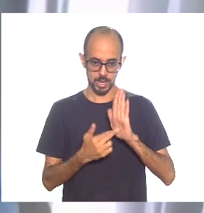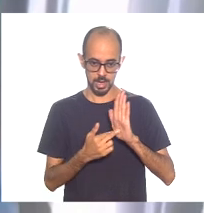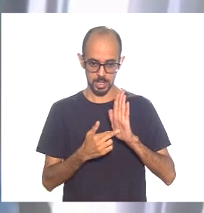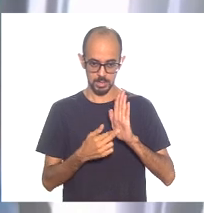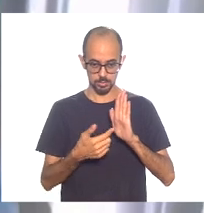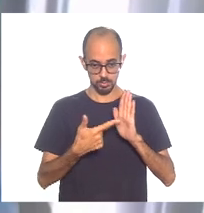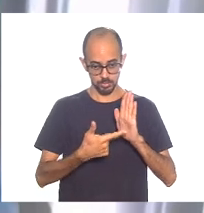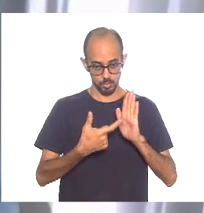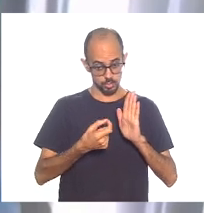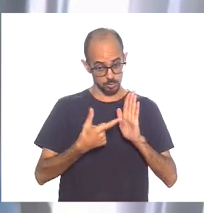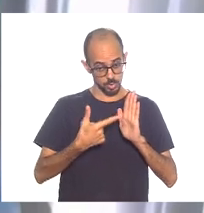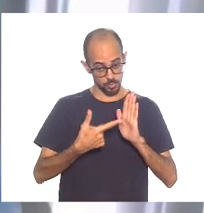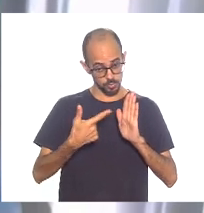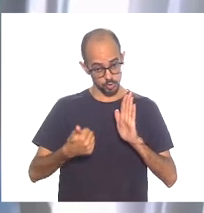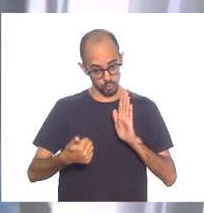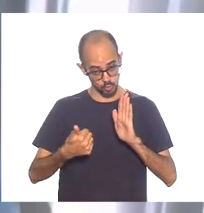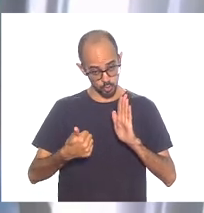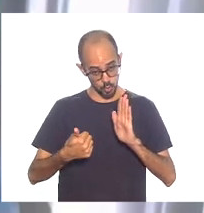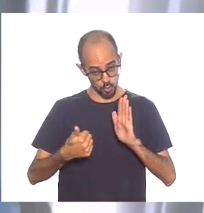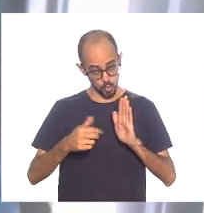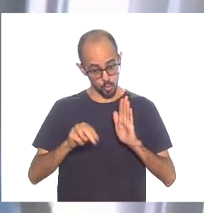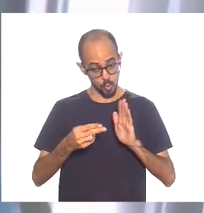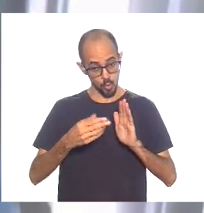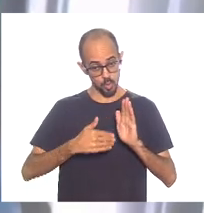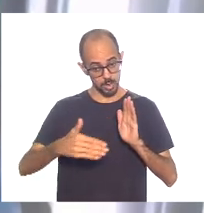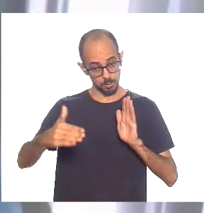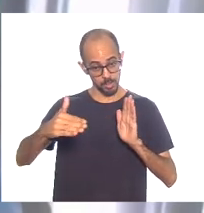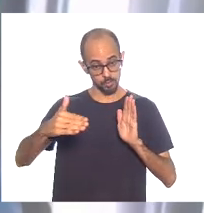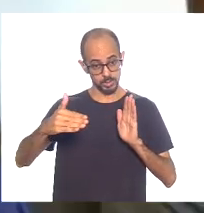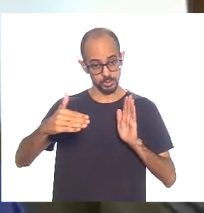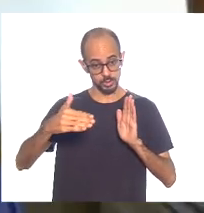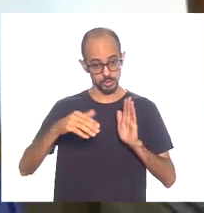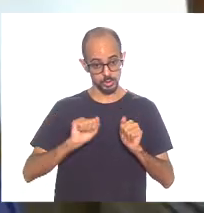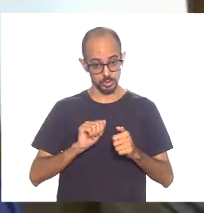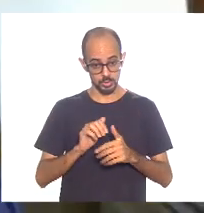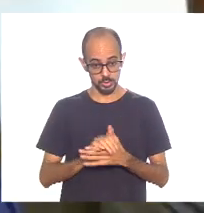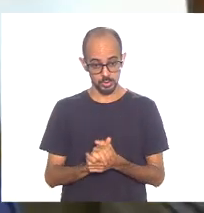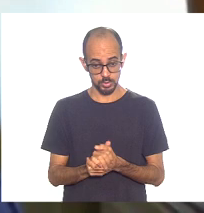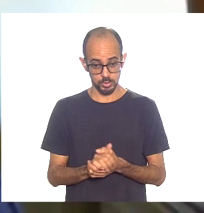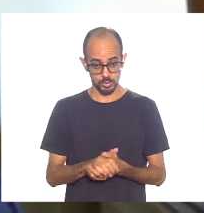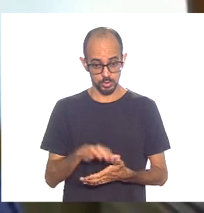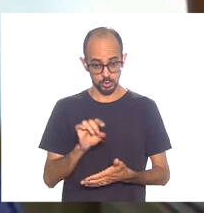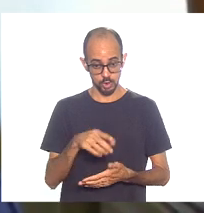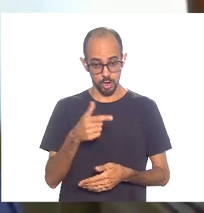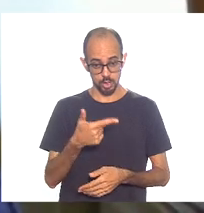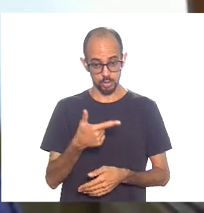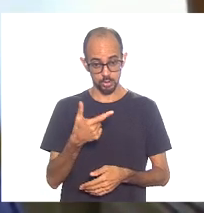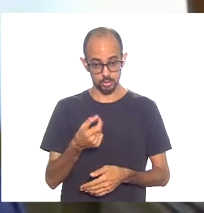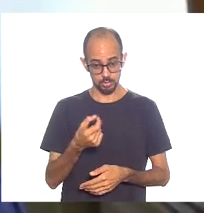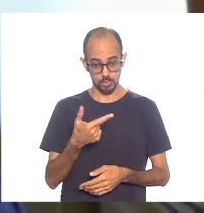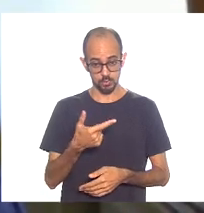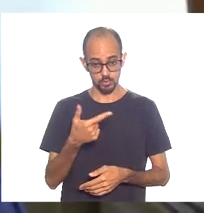de 2021 ou doravante, ou daqui para frente? Só em 21. Só 21. Só em